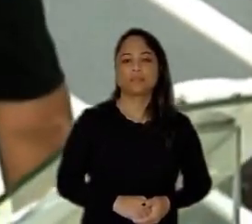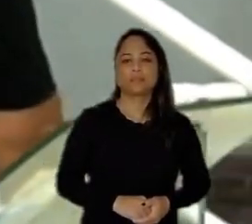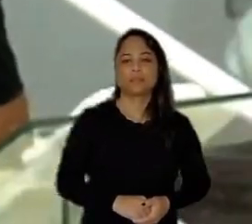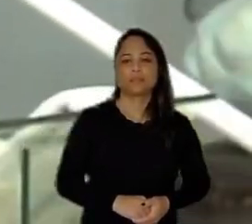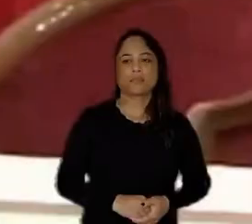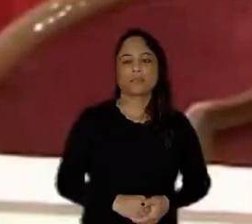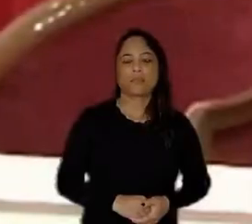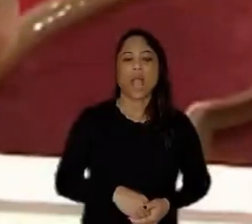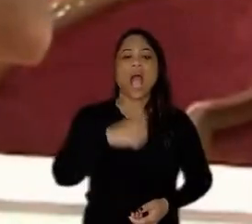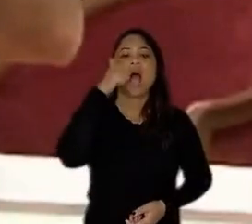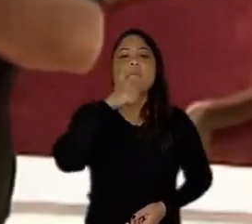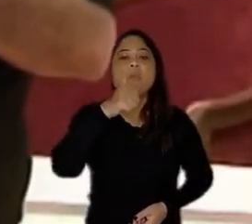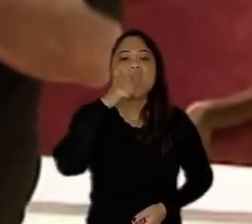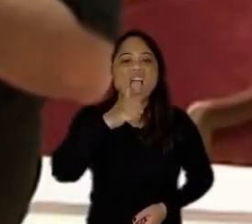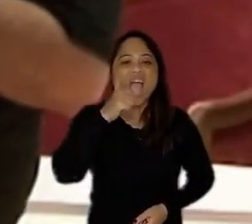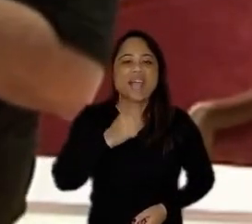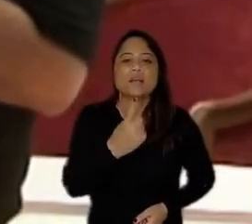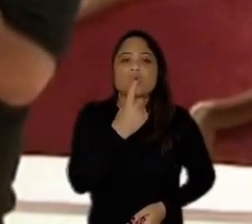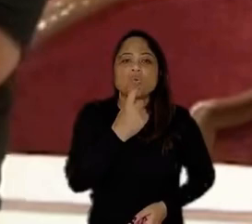hemorroísa.